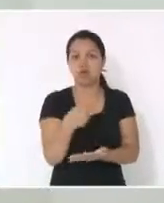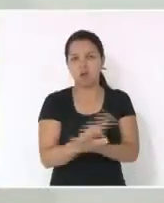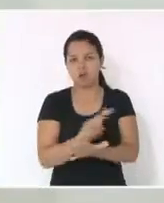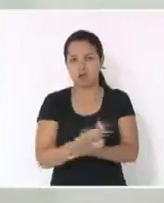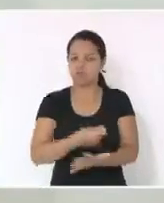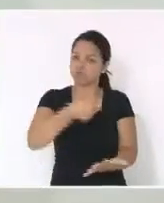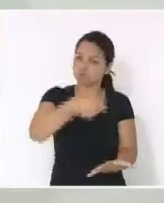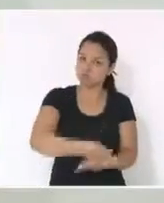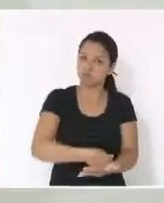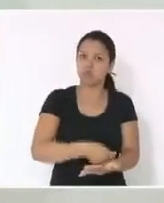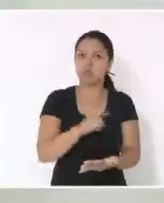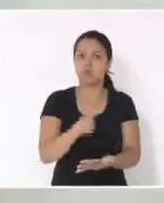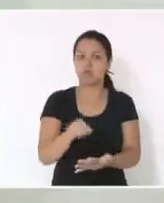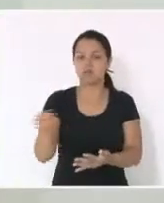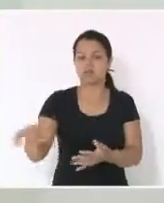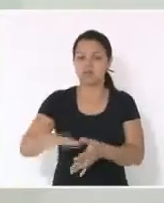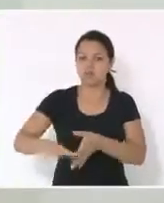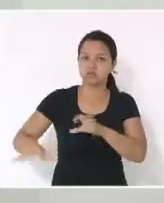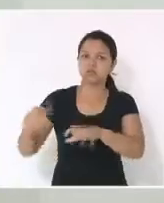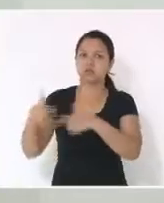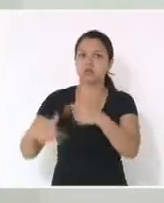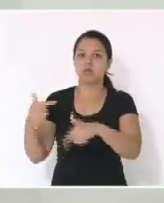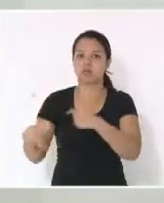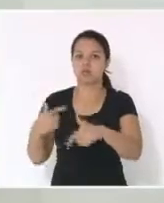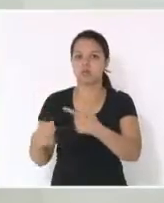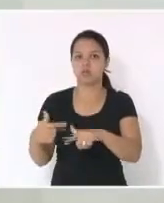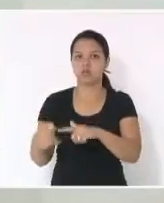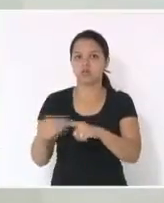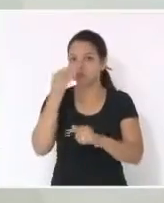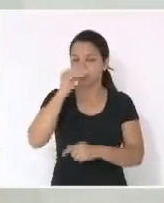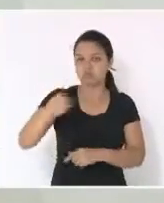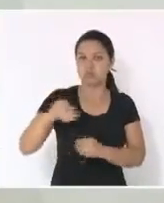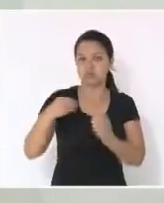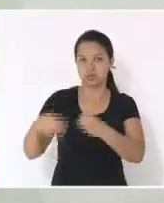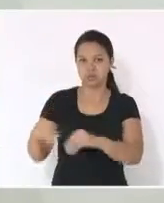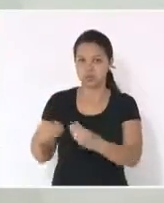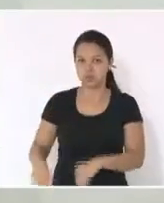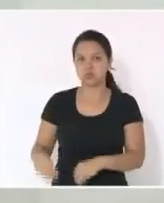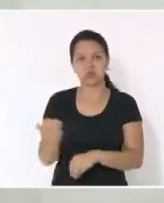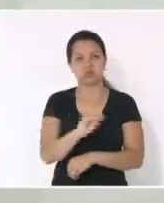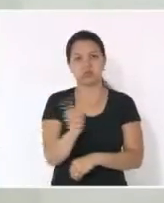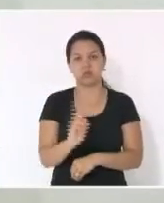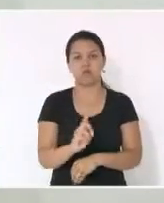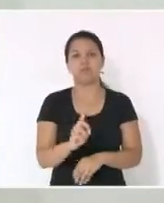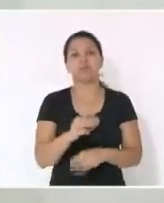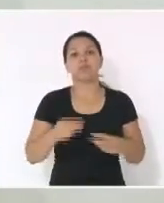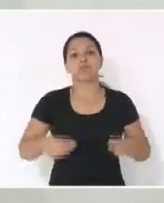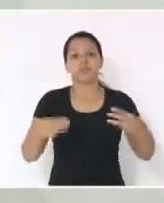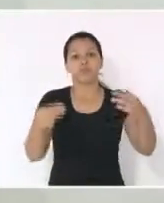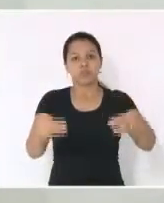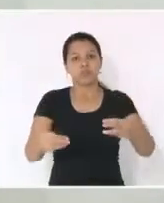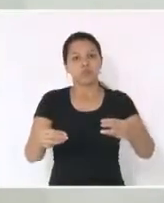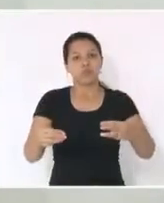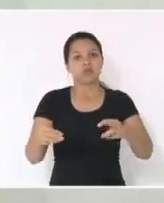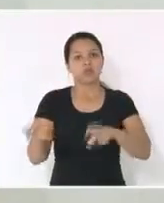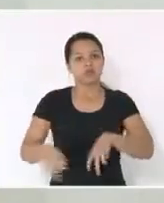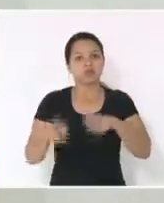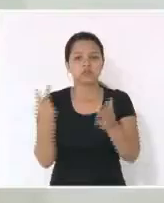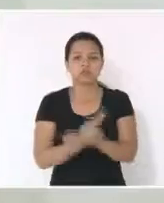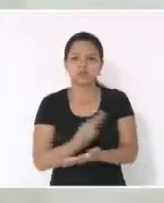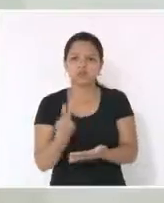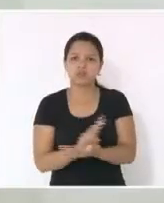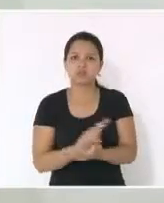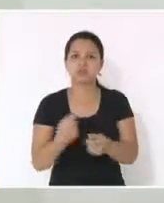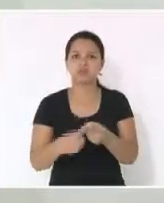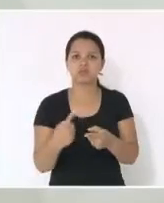um setor o ministério da agricultura errou quando reconheceu muito precipitadamente à questão sanitária os